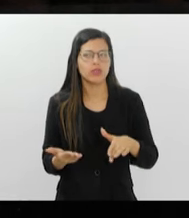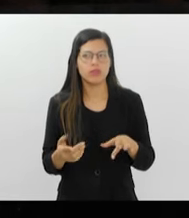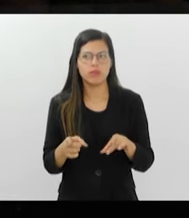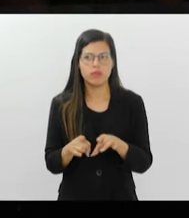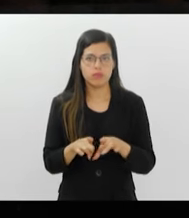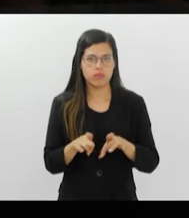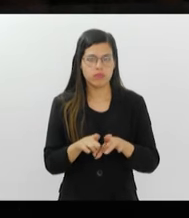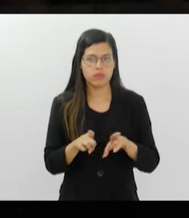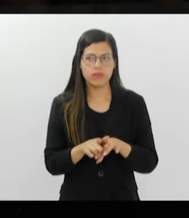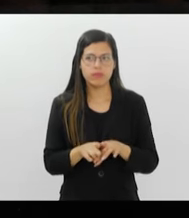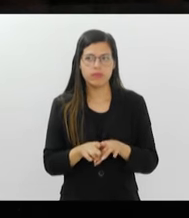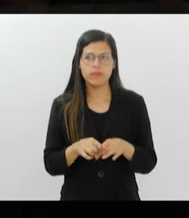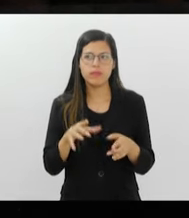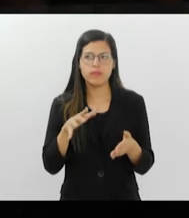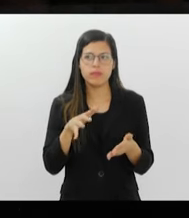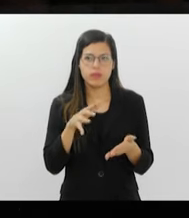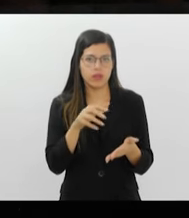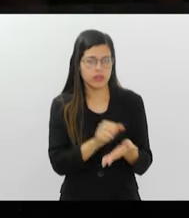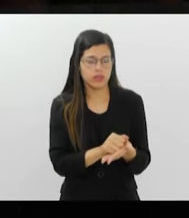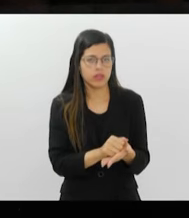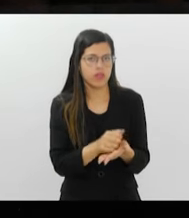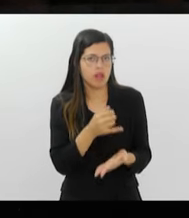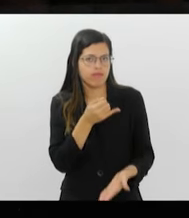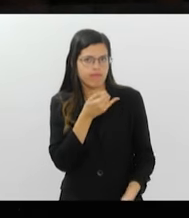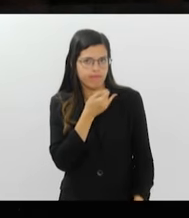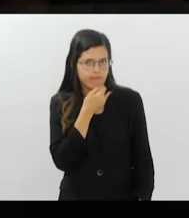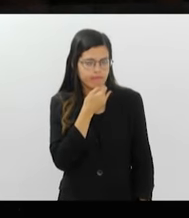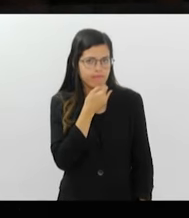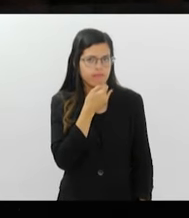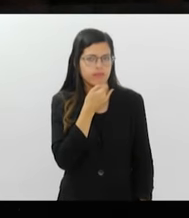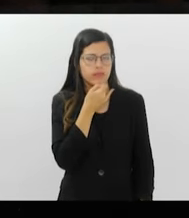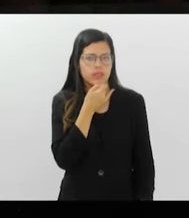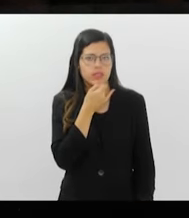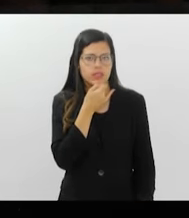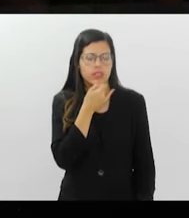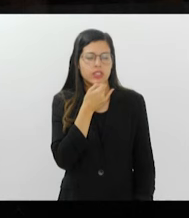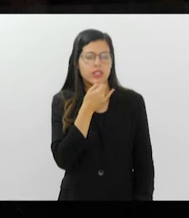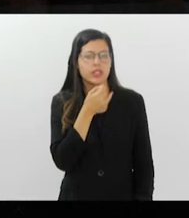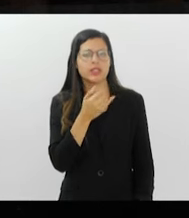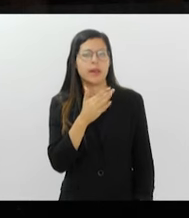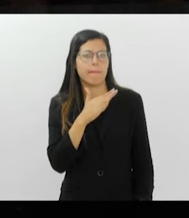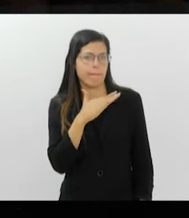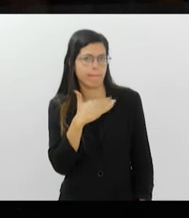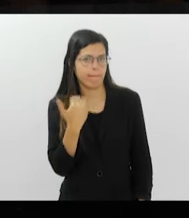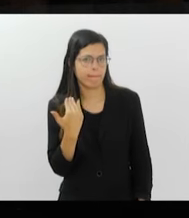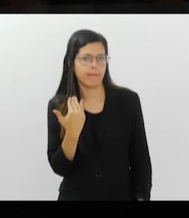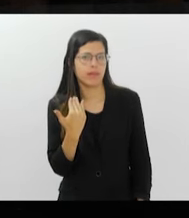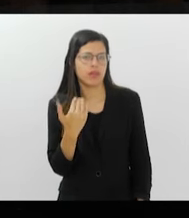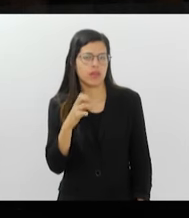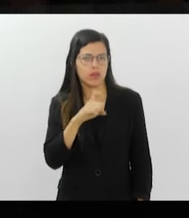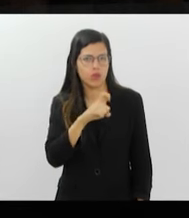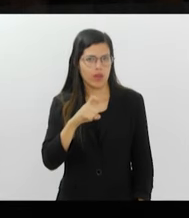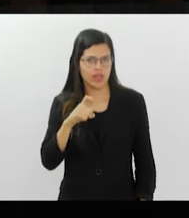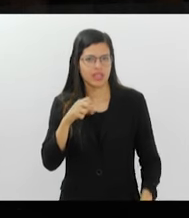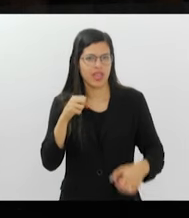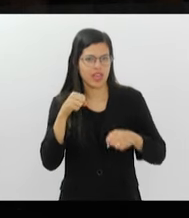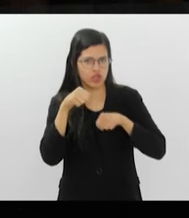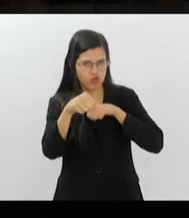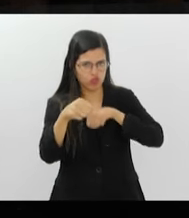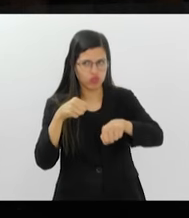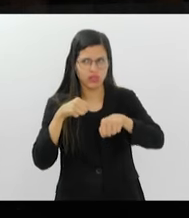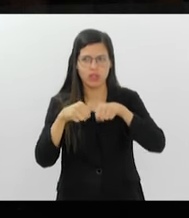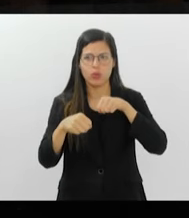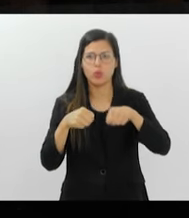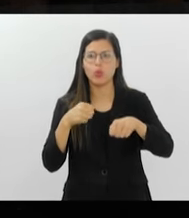registrar a tristeza pela perda desse grande ex-boxeador brasileiro